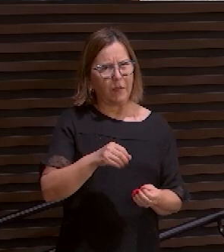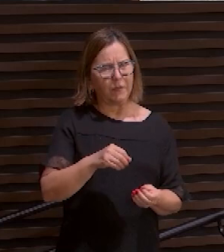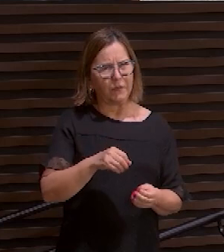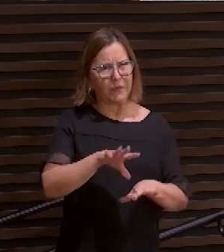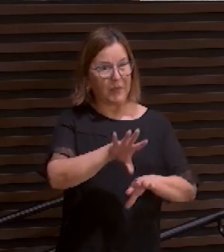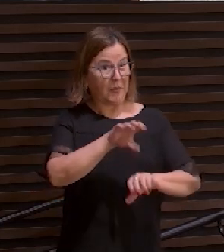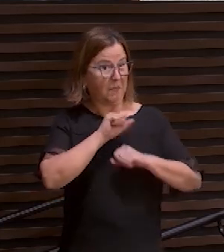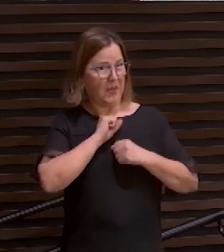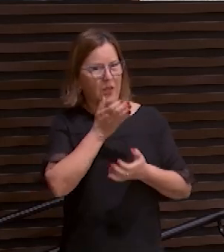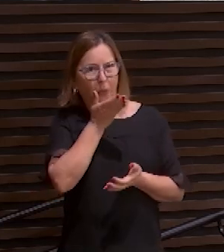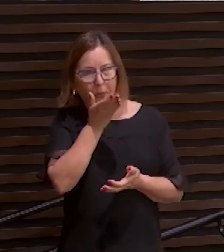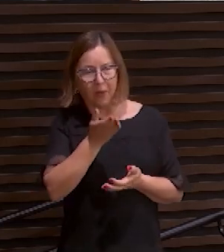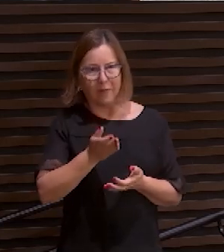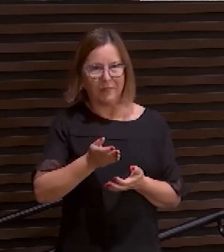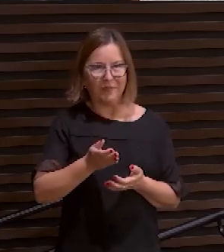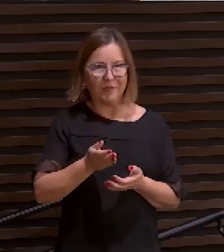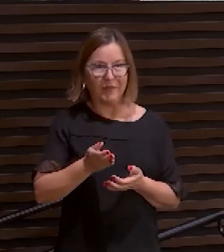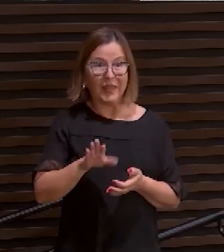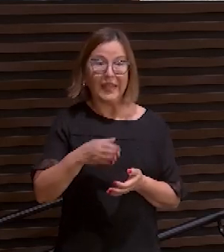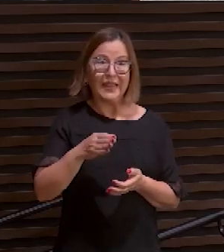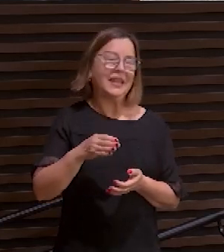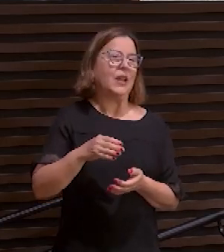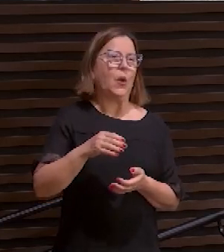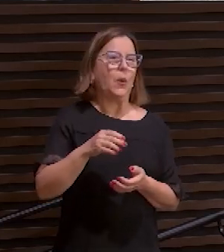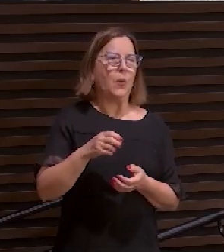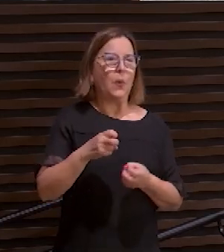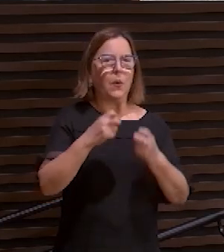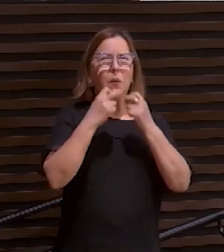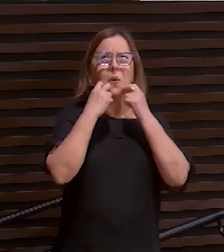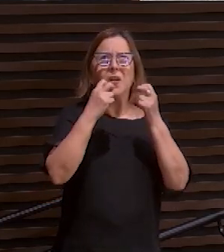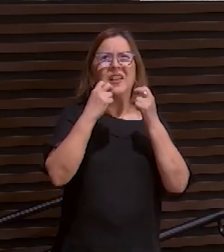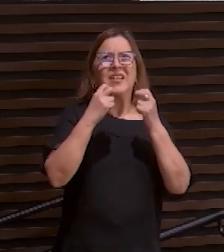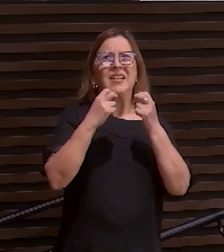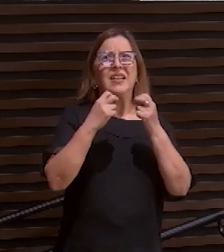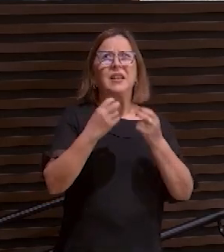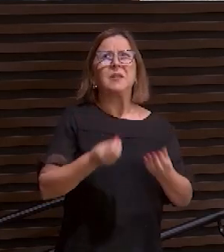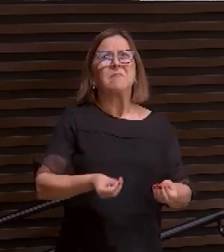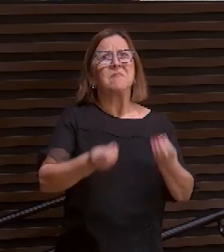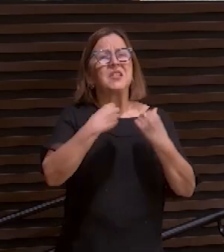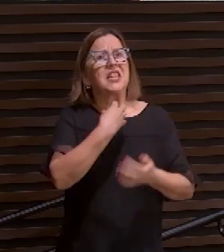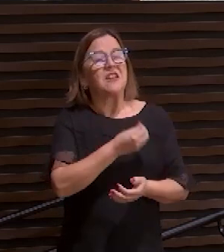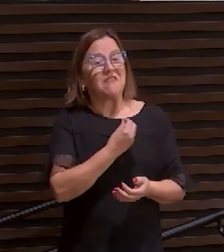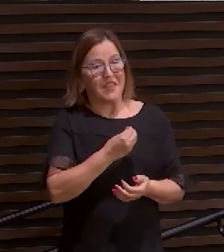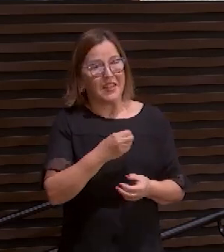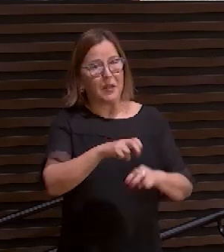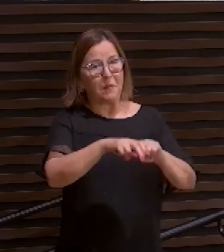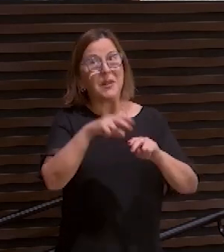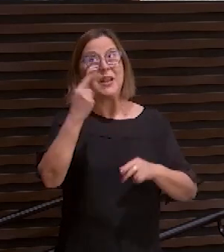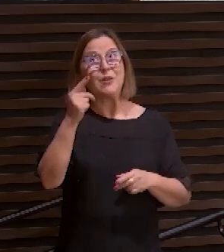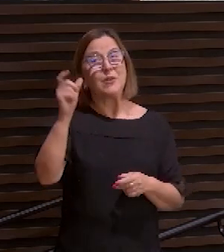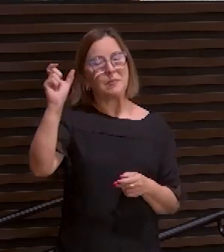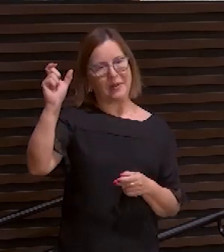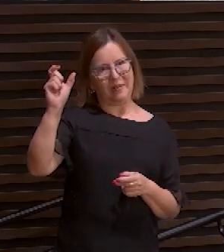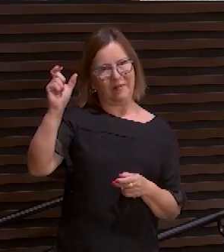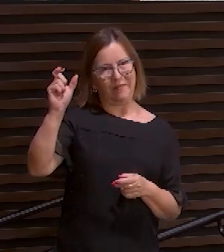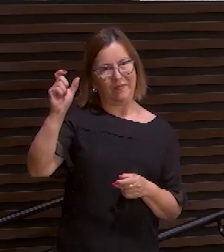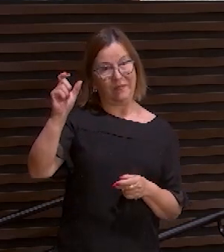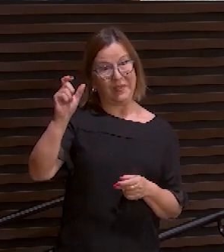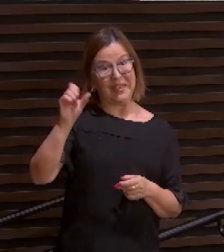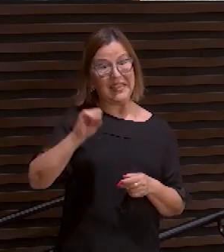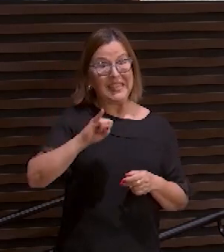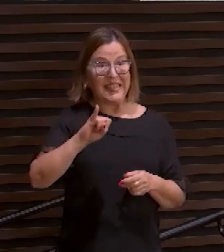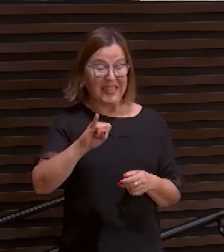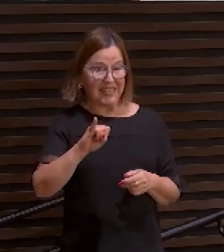vivifica-me, segundo a tua palavra. Se não houver a vivificação que